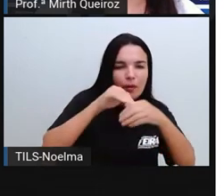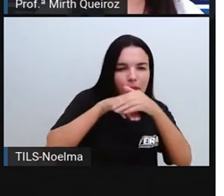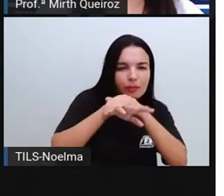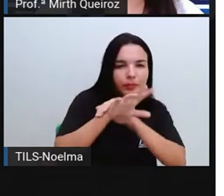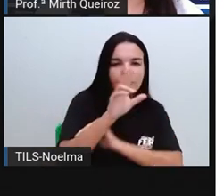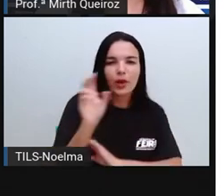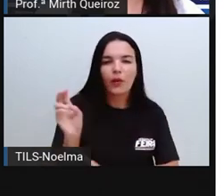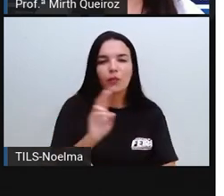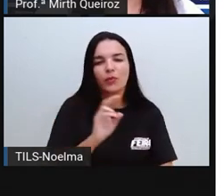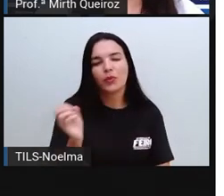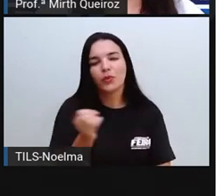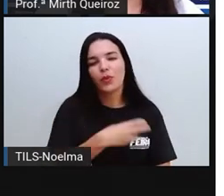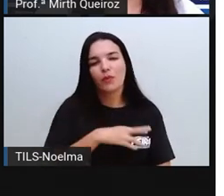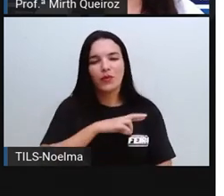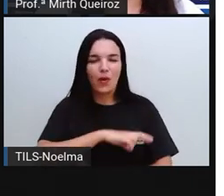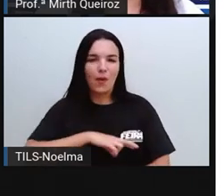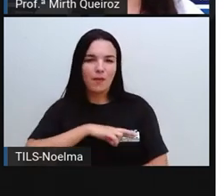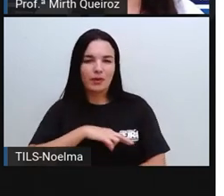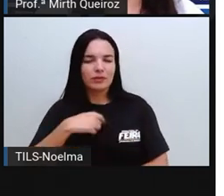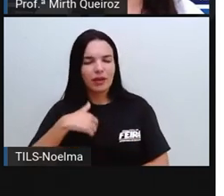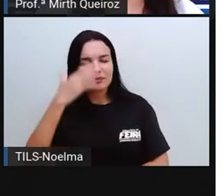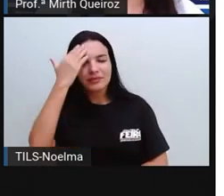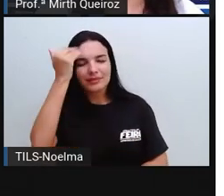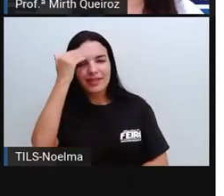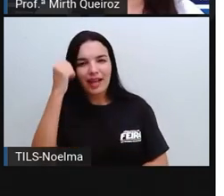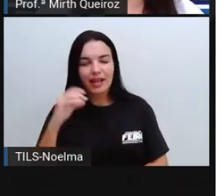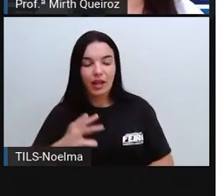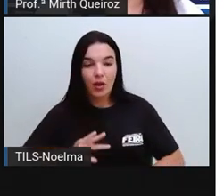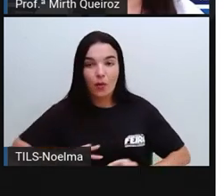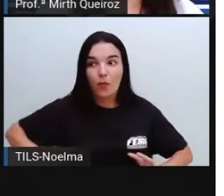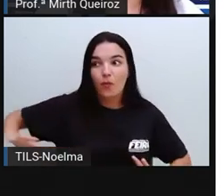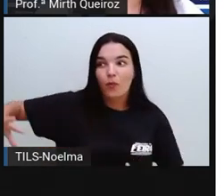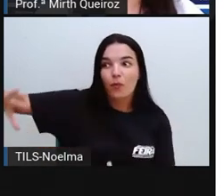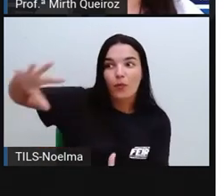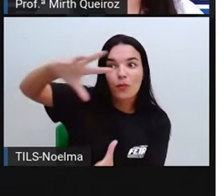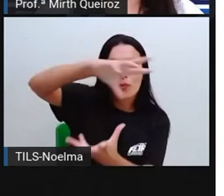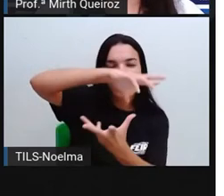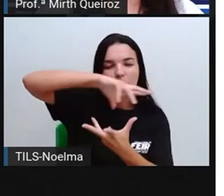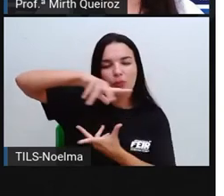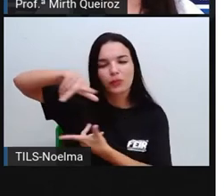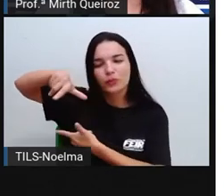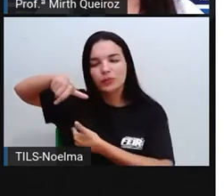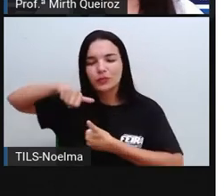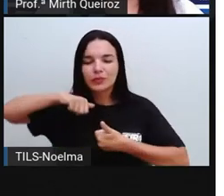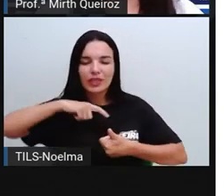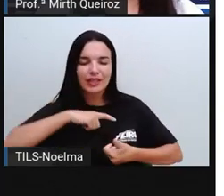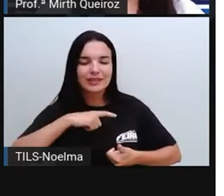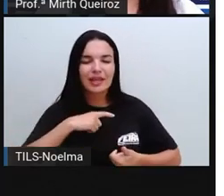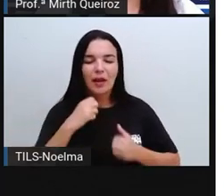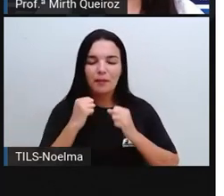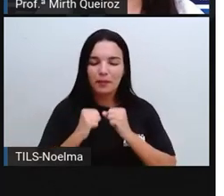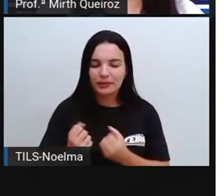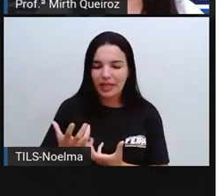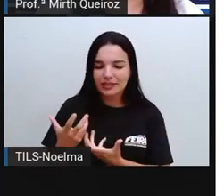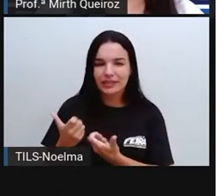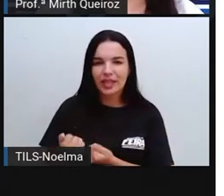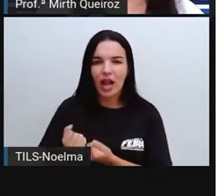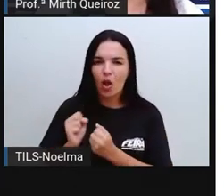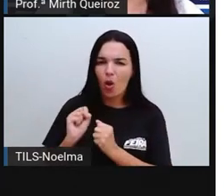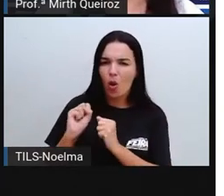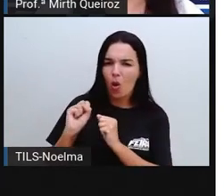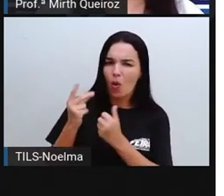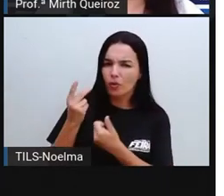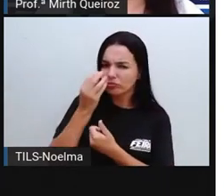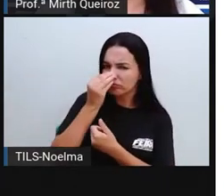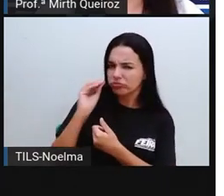novo romance. Sei que ali me espera um universo inteiro que posso aceitar ou recusar. Palavras e frases